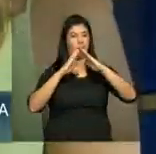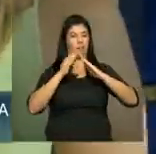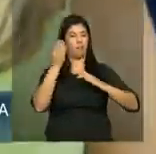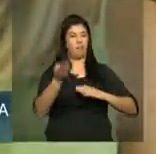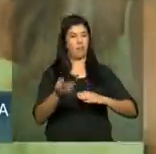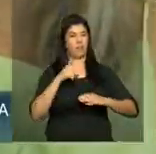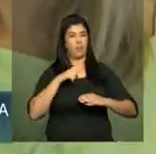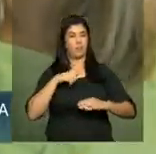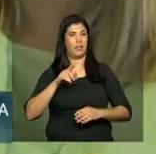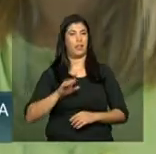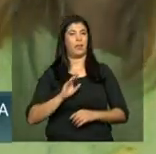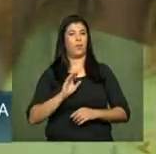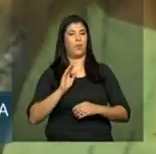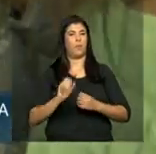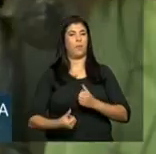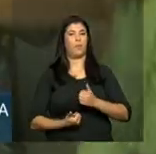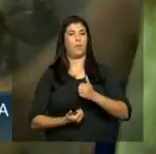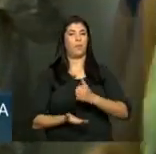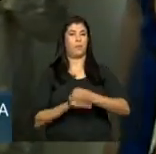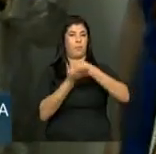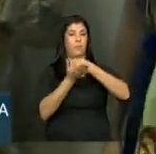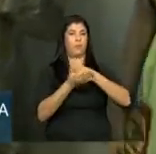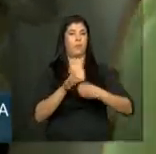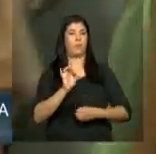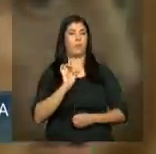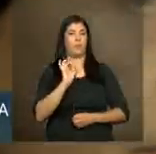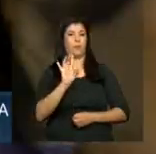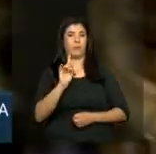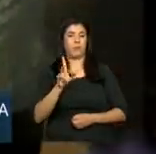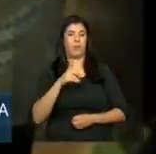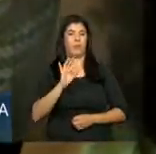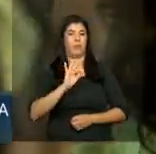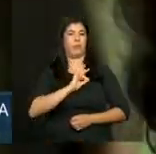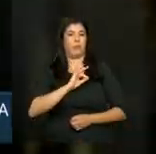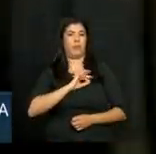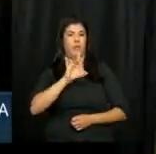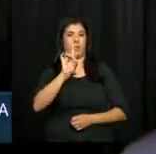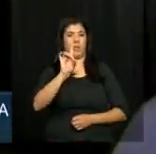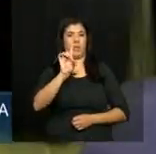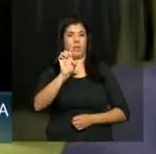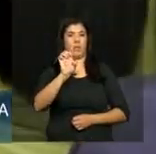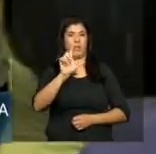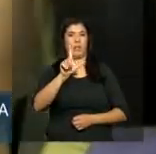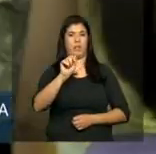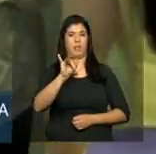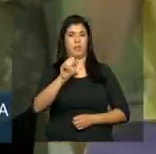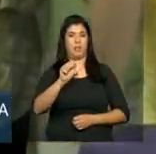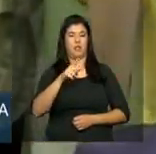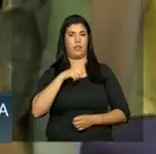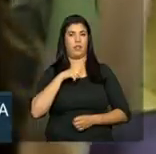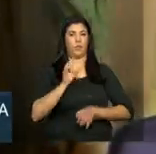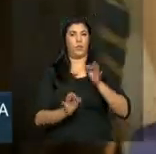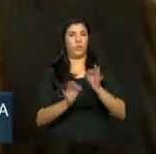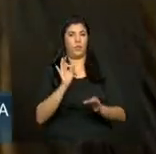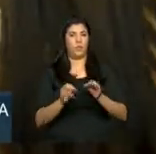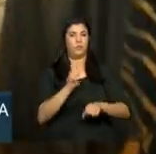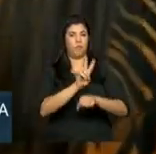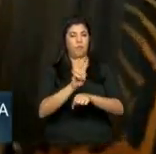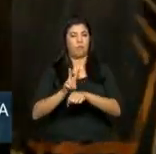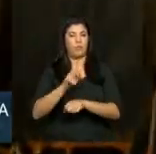com delegacia especializada de Atendimento à Mulher Juizado defensoria